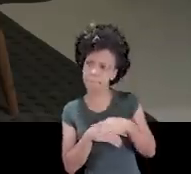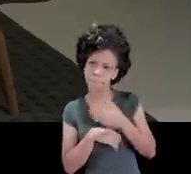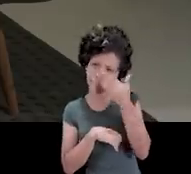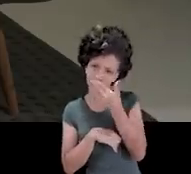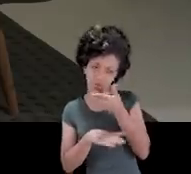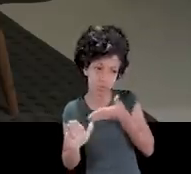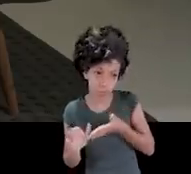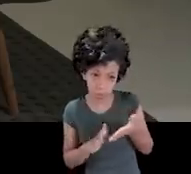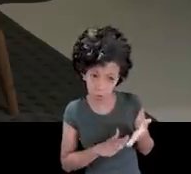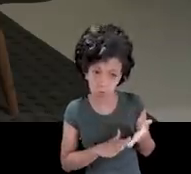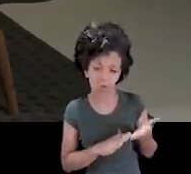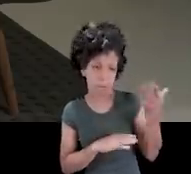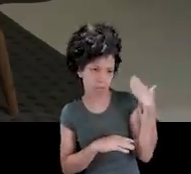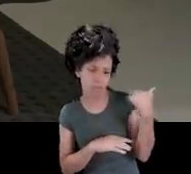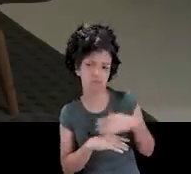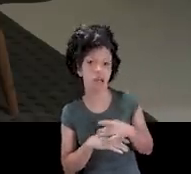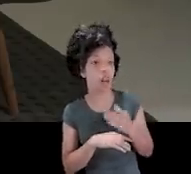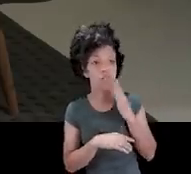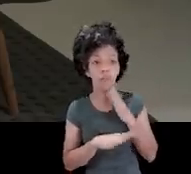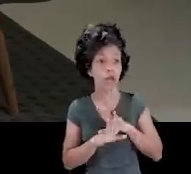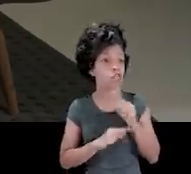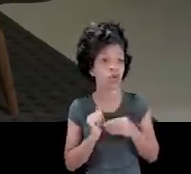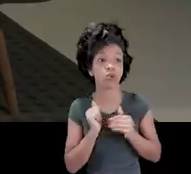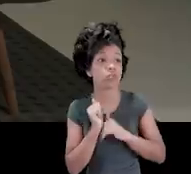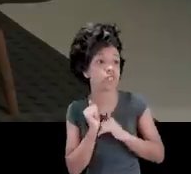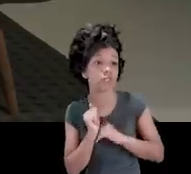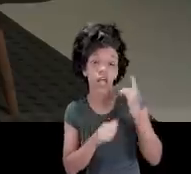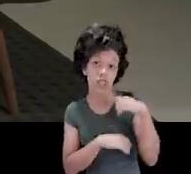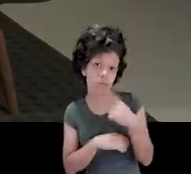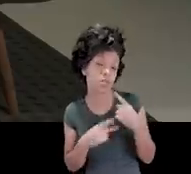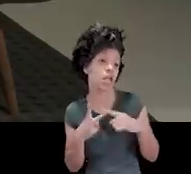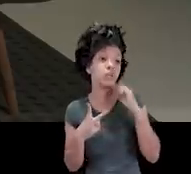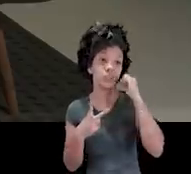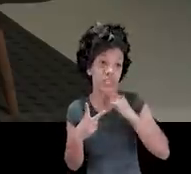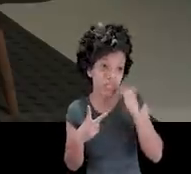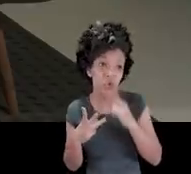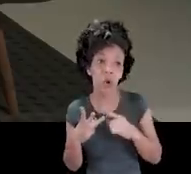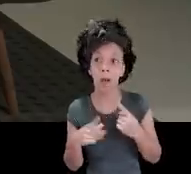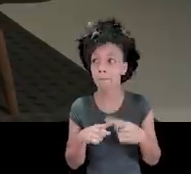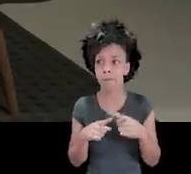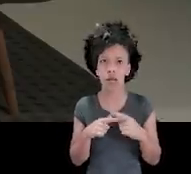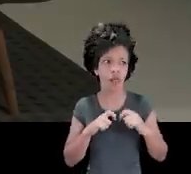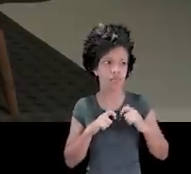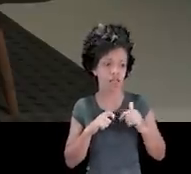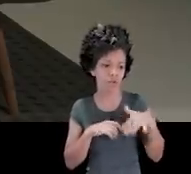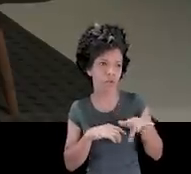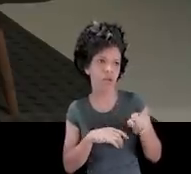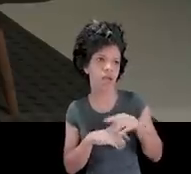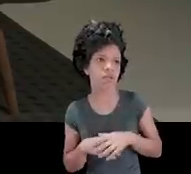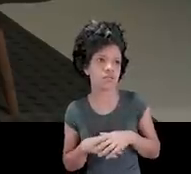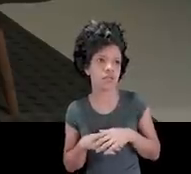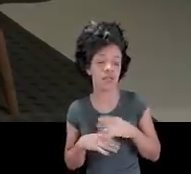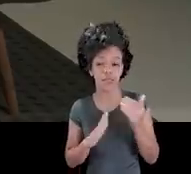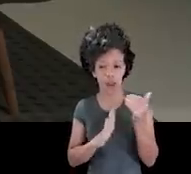no período antigo, ela sabia todos os segredos do deputado, do senador, porque ela dormia com esses caras. Uhum. Então você tem que relegar ela